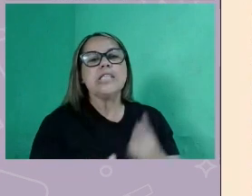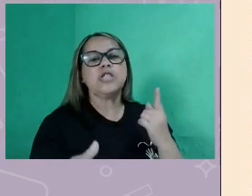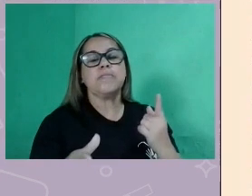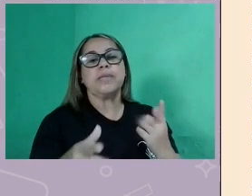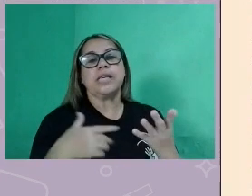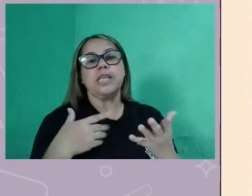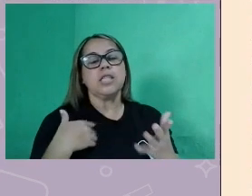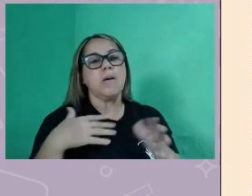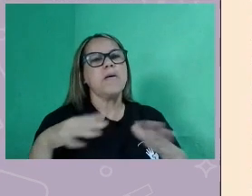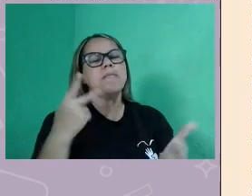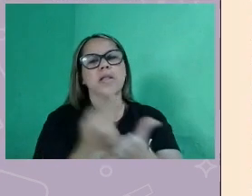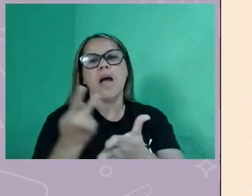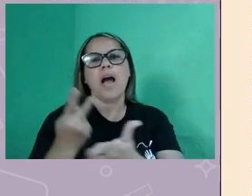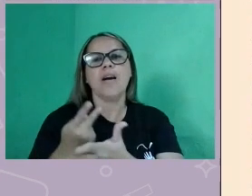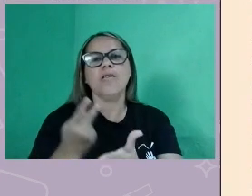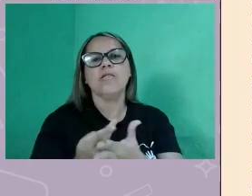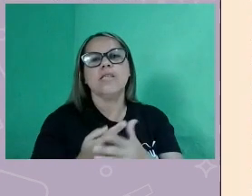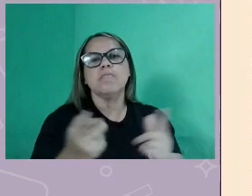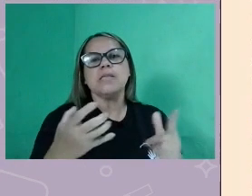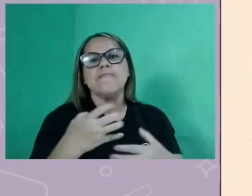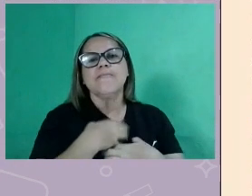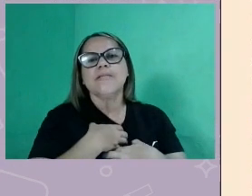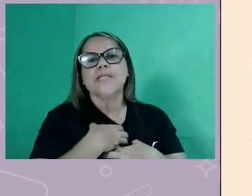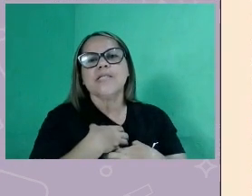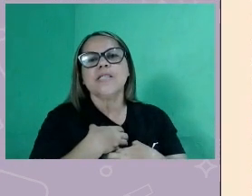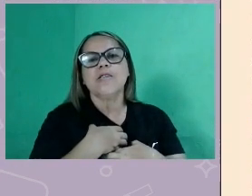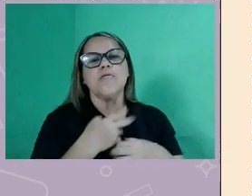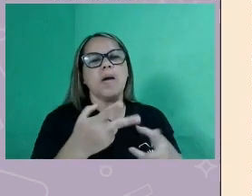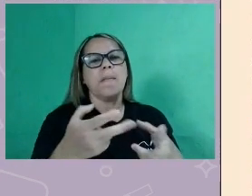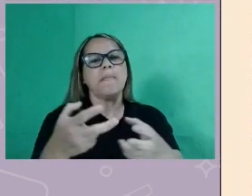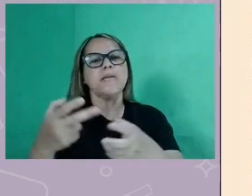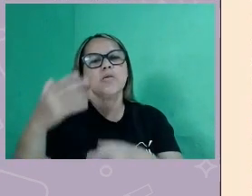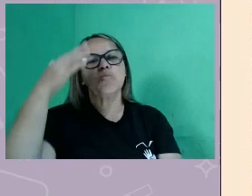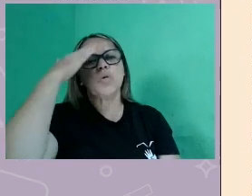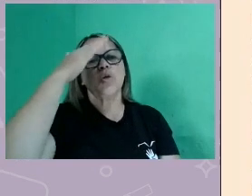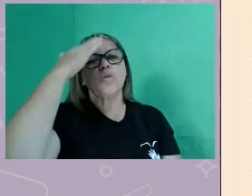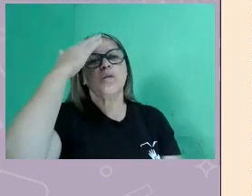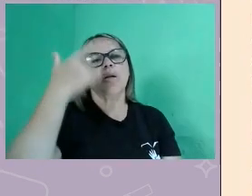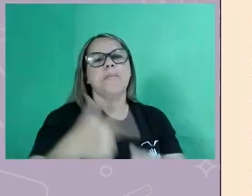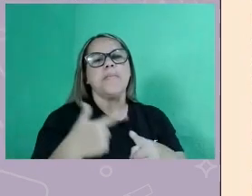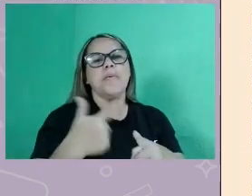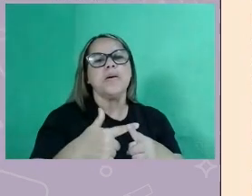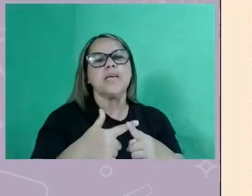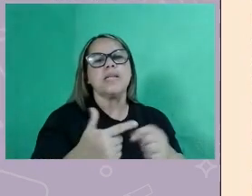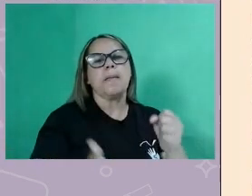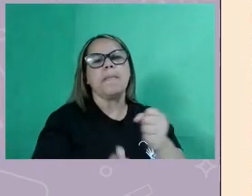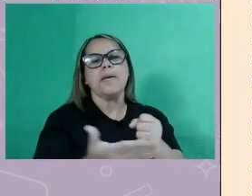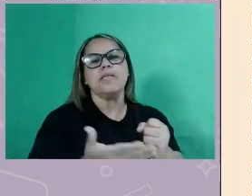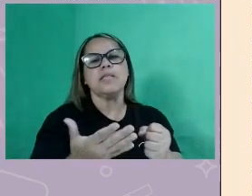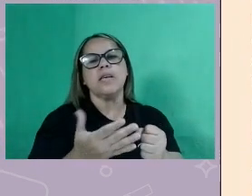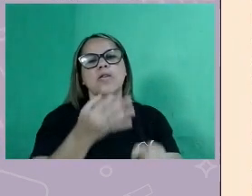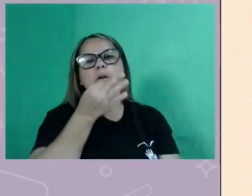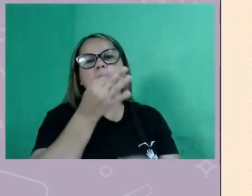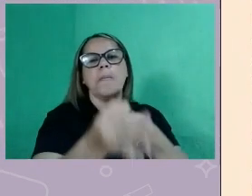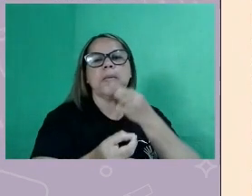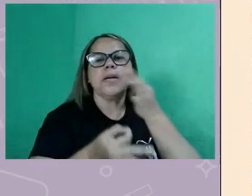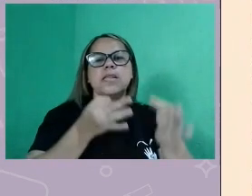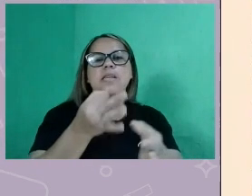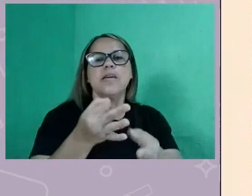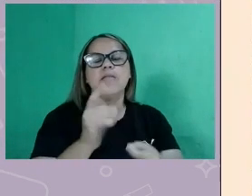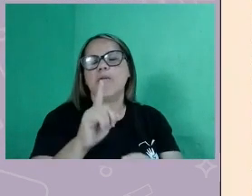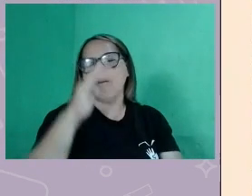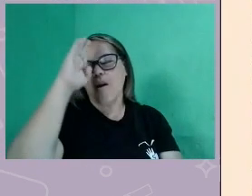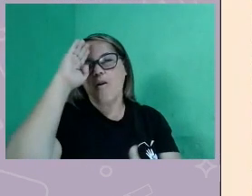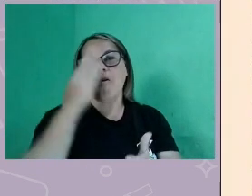apenas no mundo sensível e a percepção dos sentidos é ilusória porque se baseia na opinião e por isso mesmo não é confiável